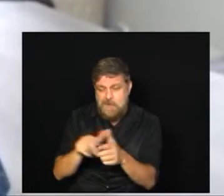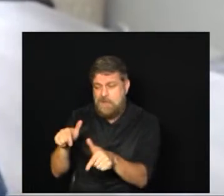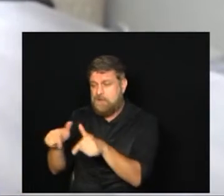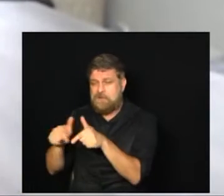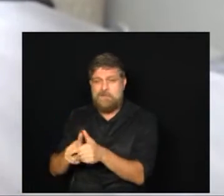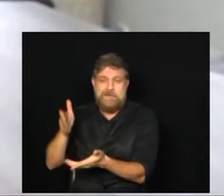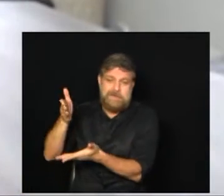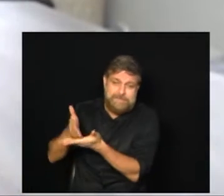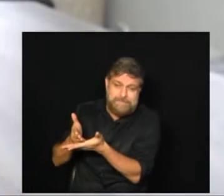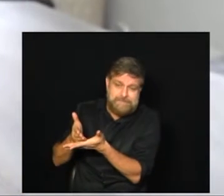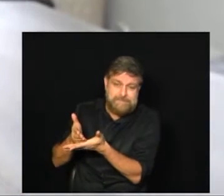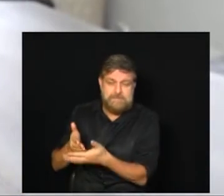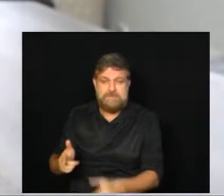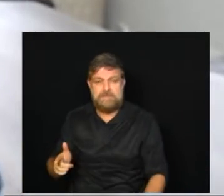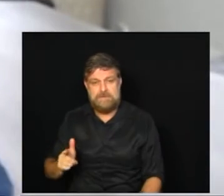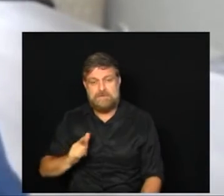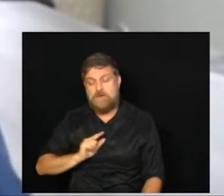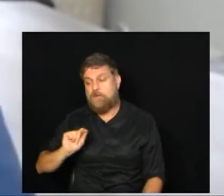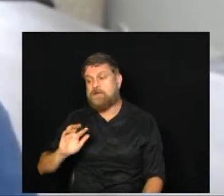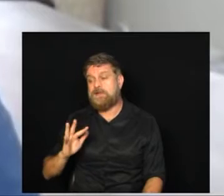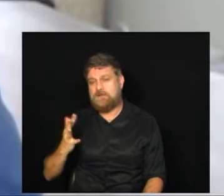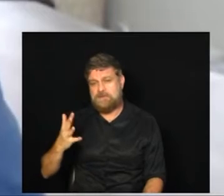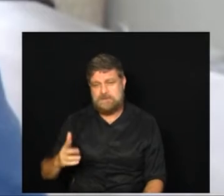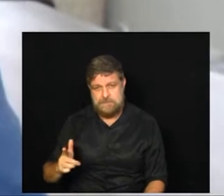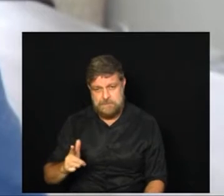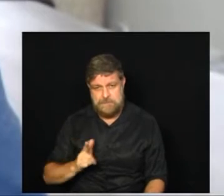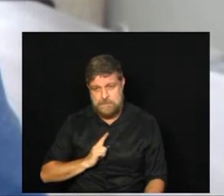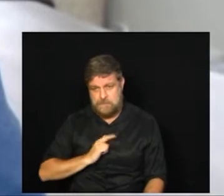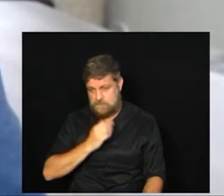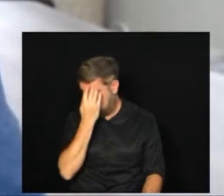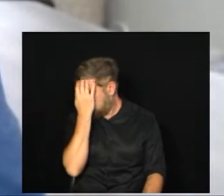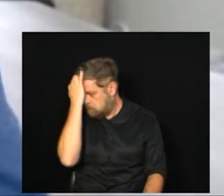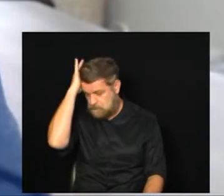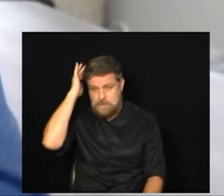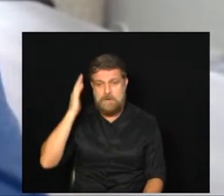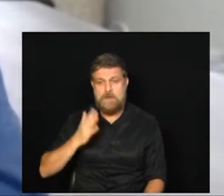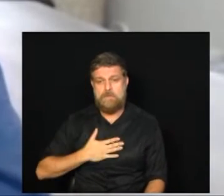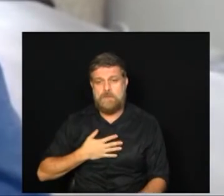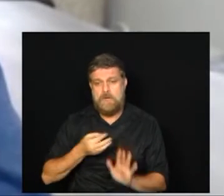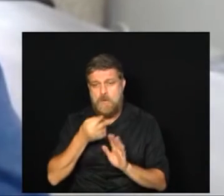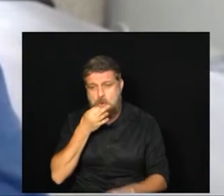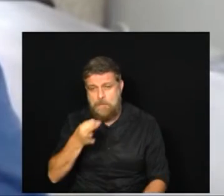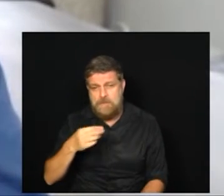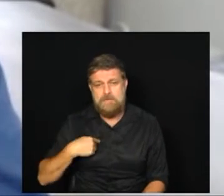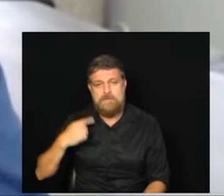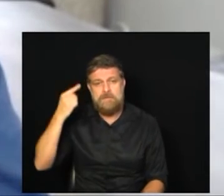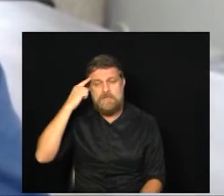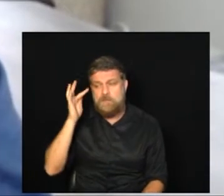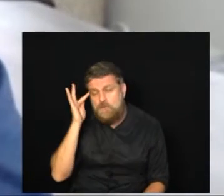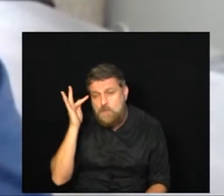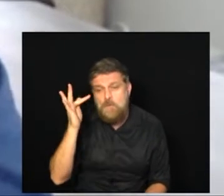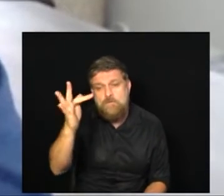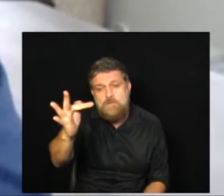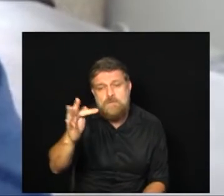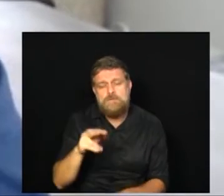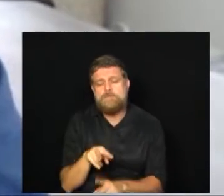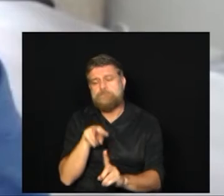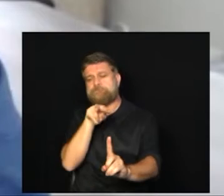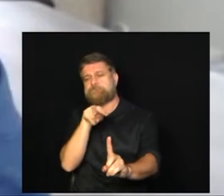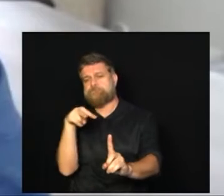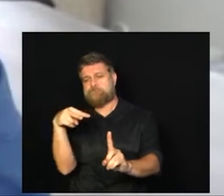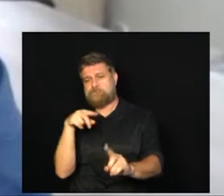você deixa de produzir, né? Então, na minha visão, a gente tem que pensar sempre no longo prazo, né? A gente